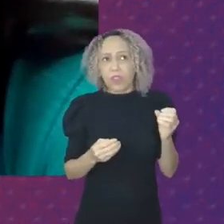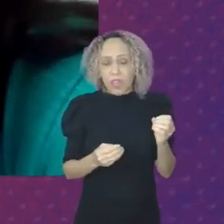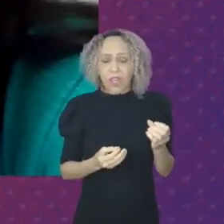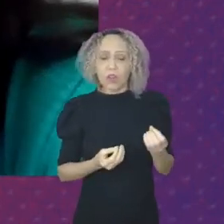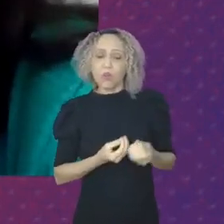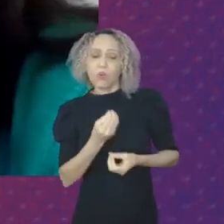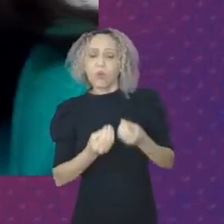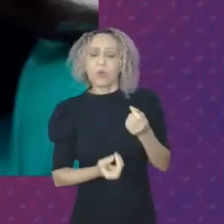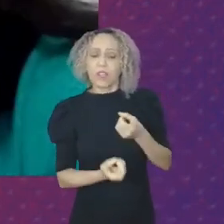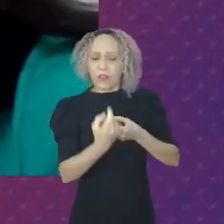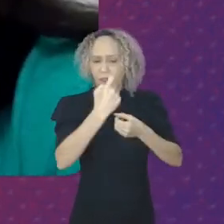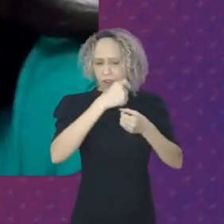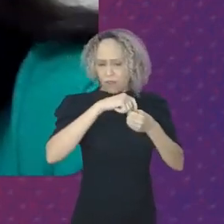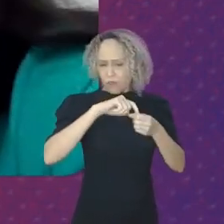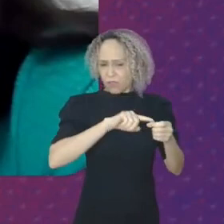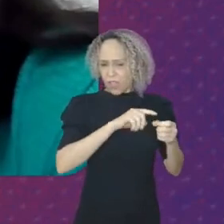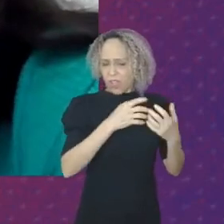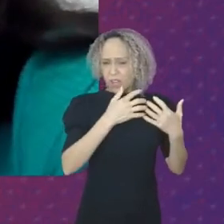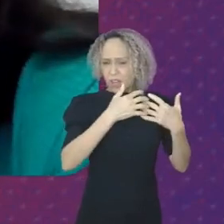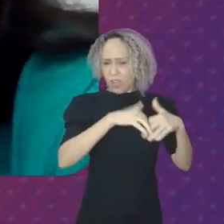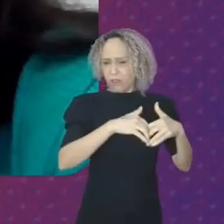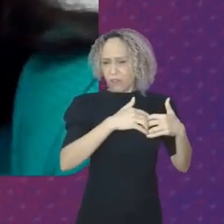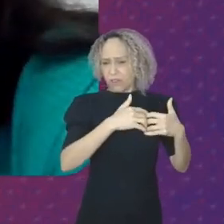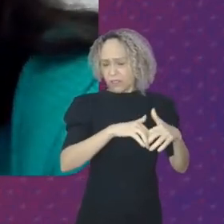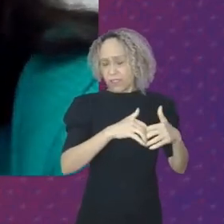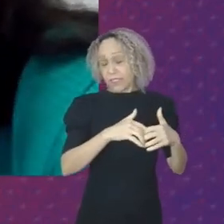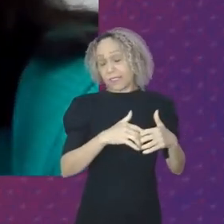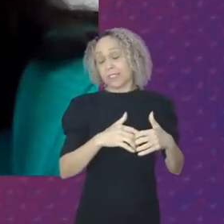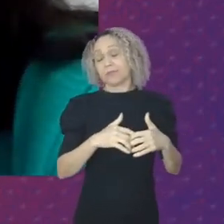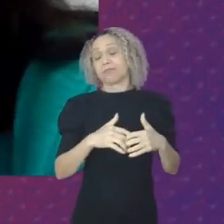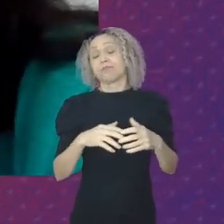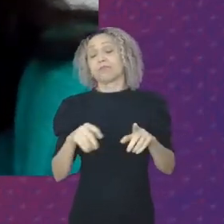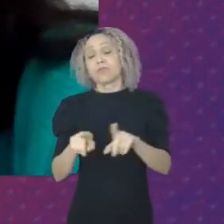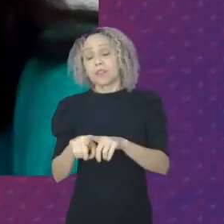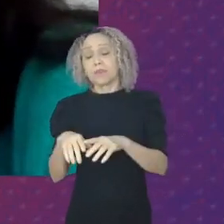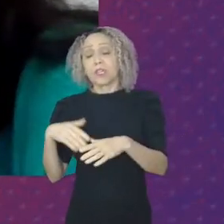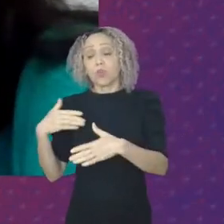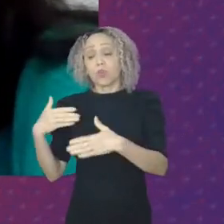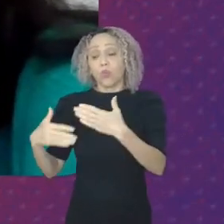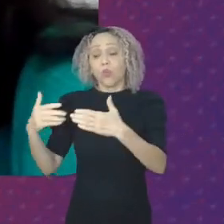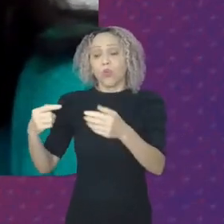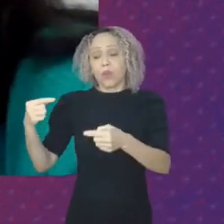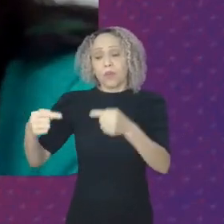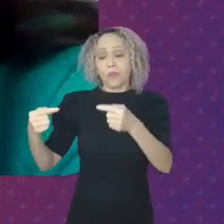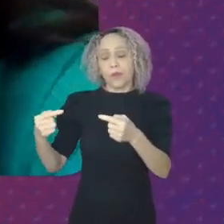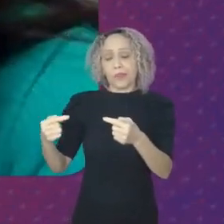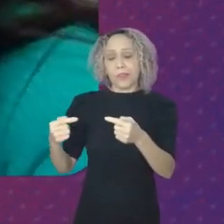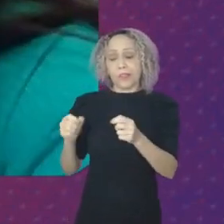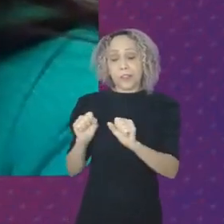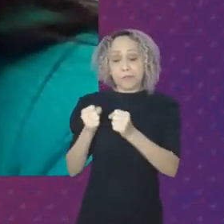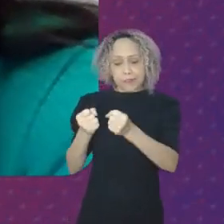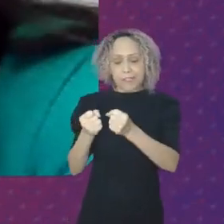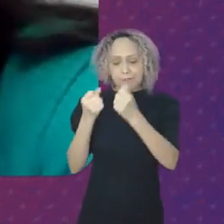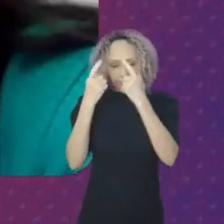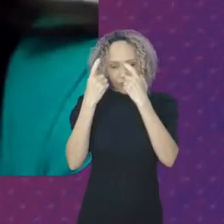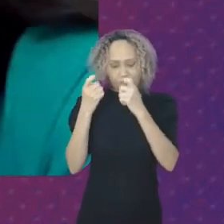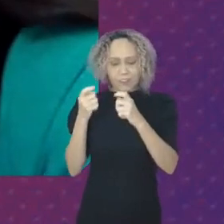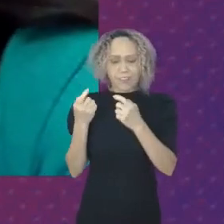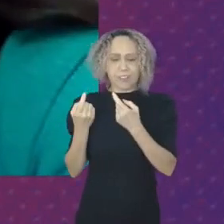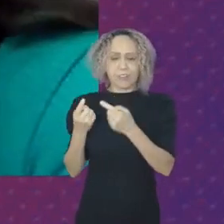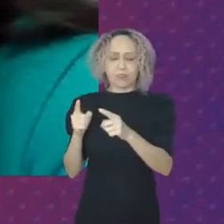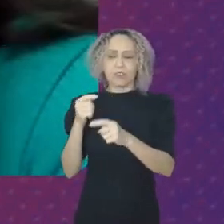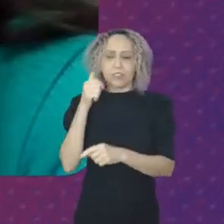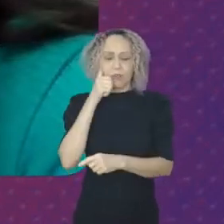da Central de Atendimento à Mulher? Primeiramente, a gente retoma o sentido da função